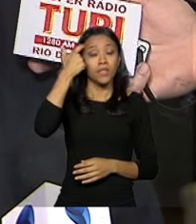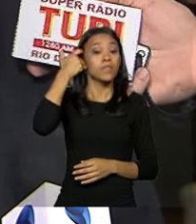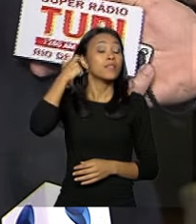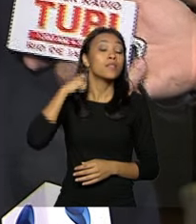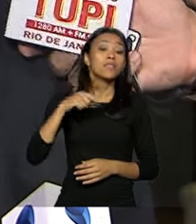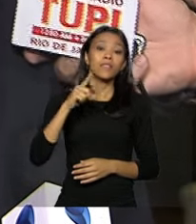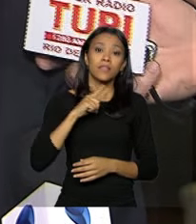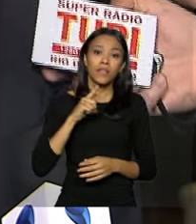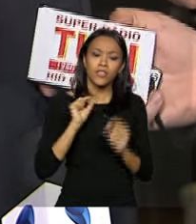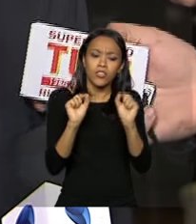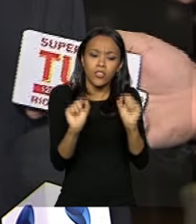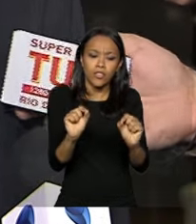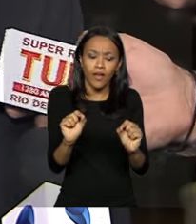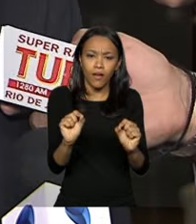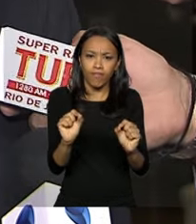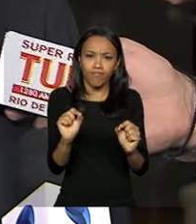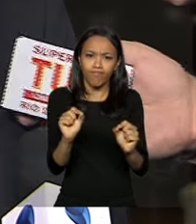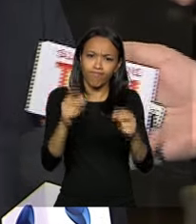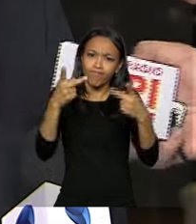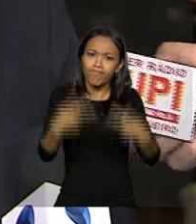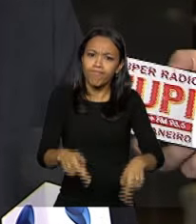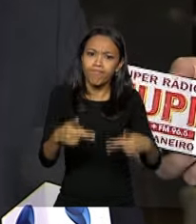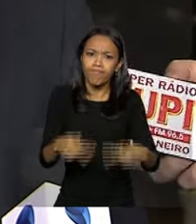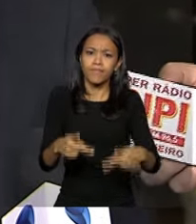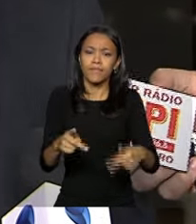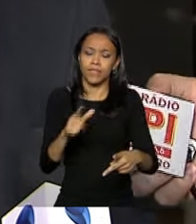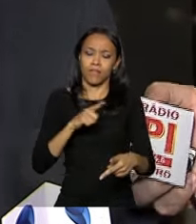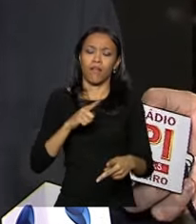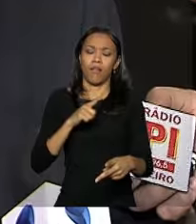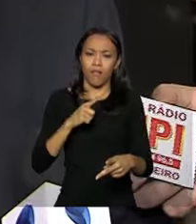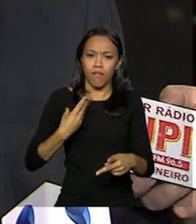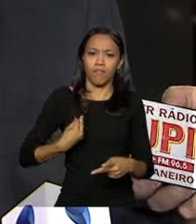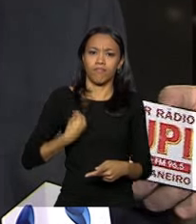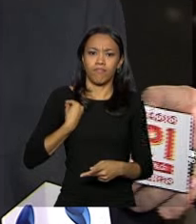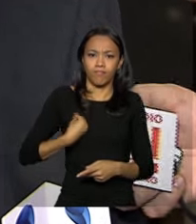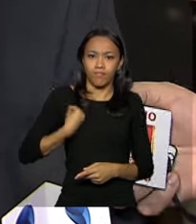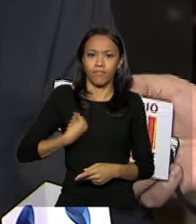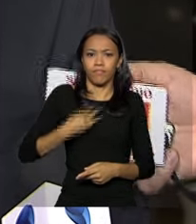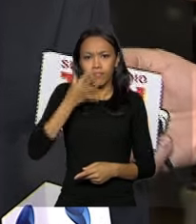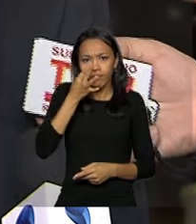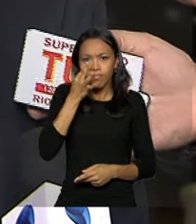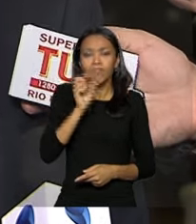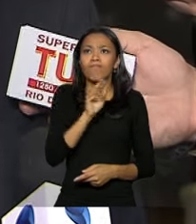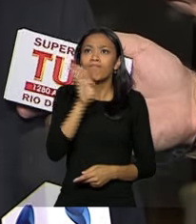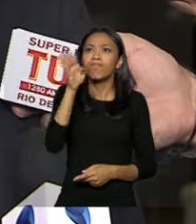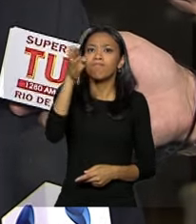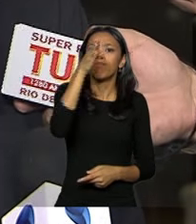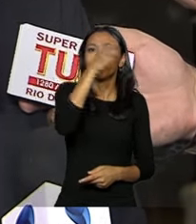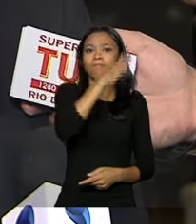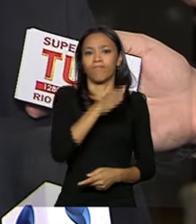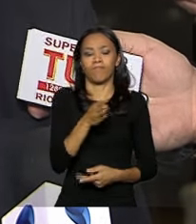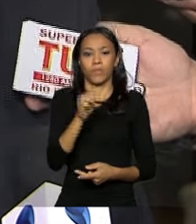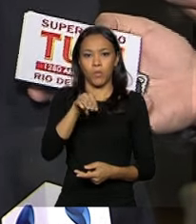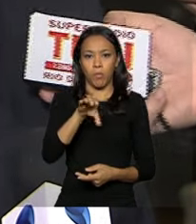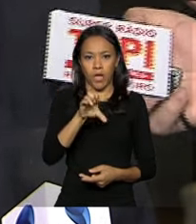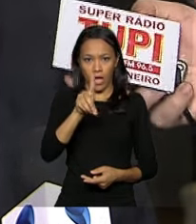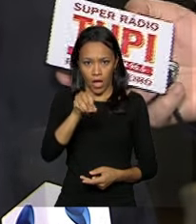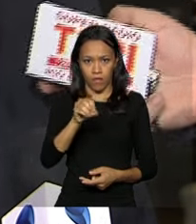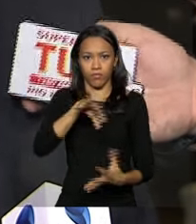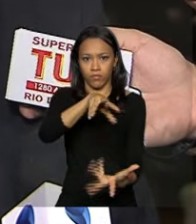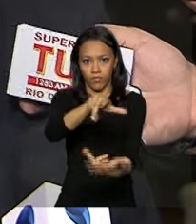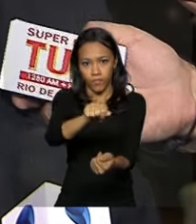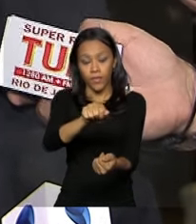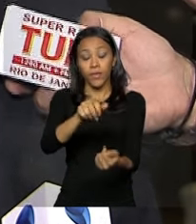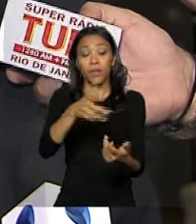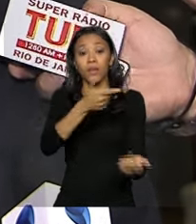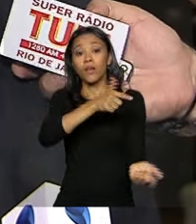estão internacionalizadas, que já têm uma presença em vários mercados. A segunda